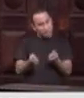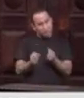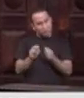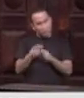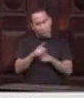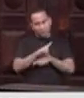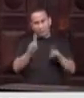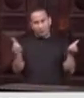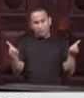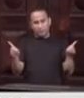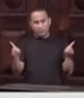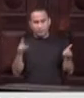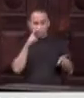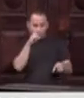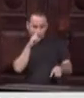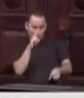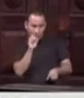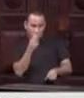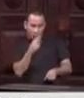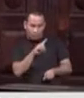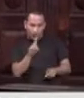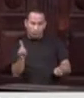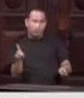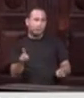correndo risco ou não, são